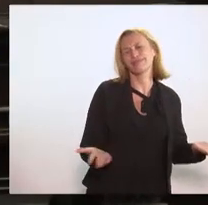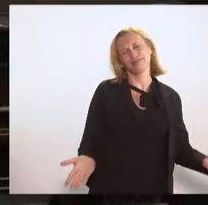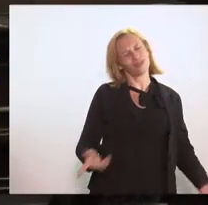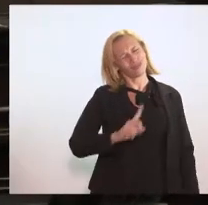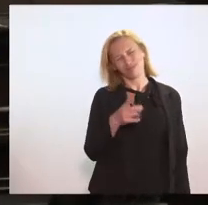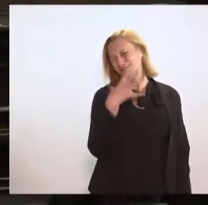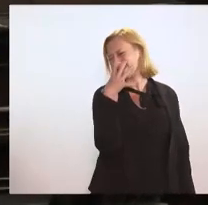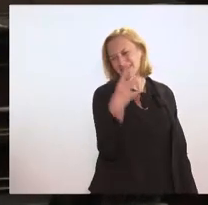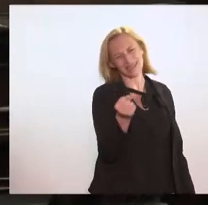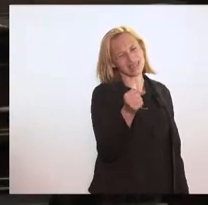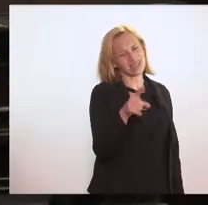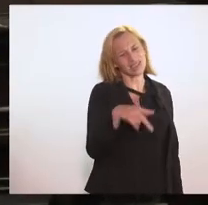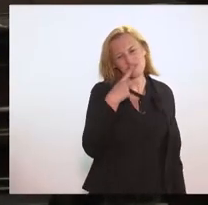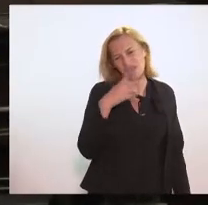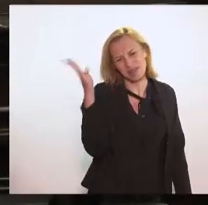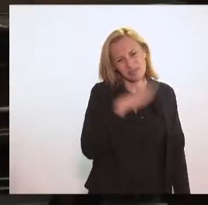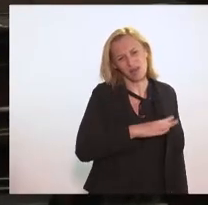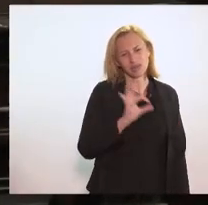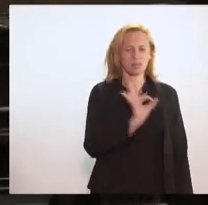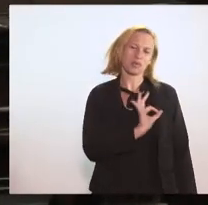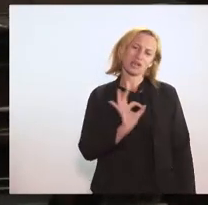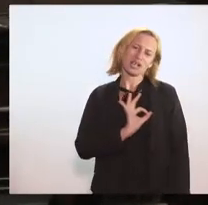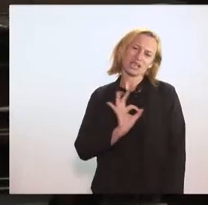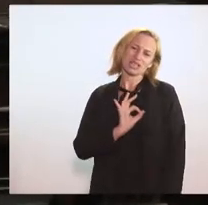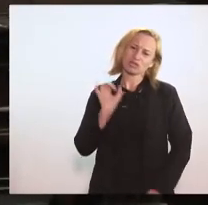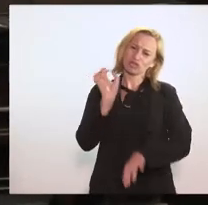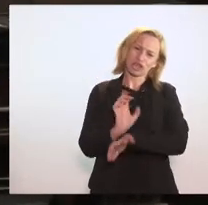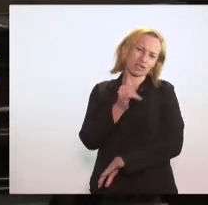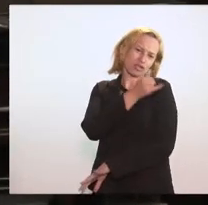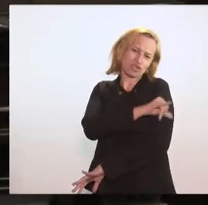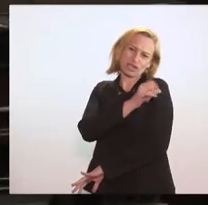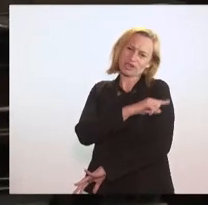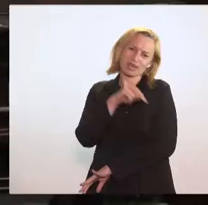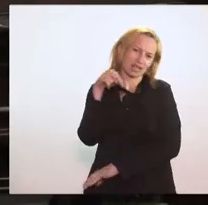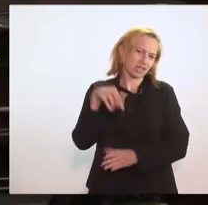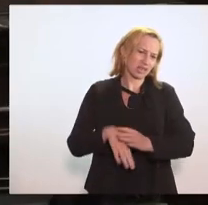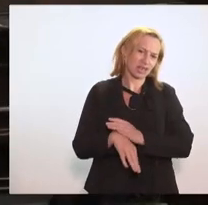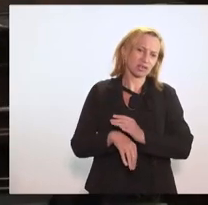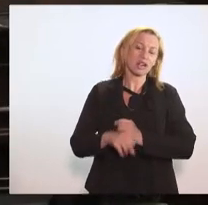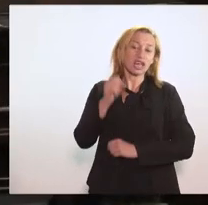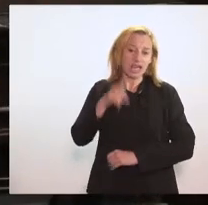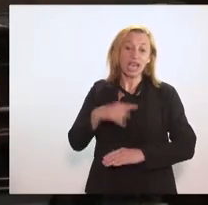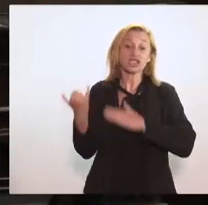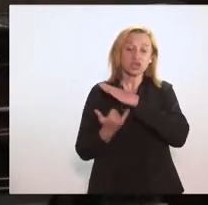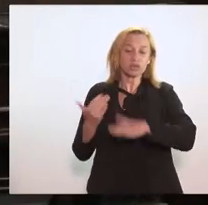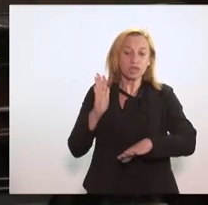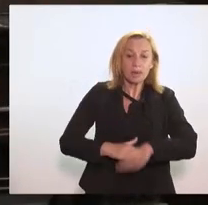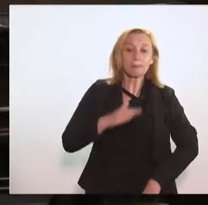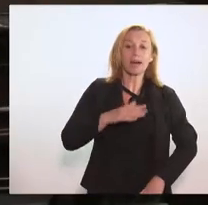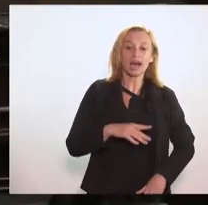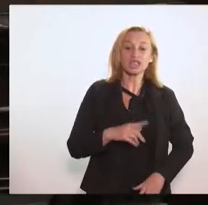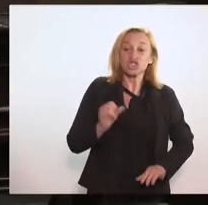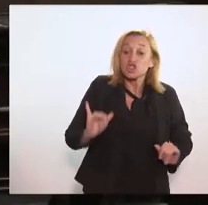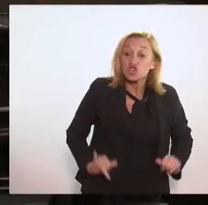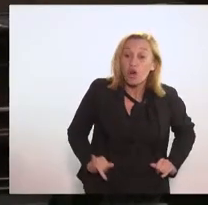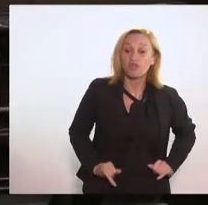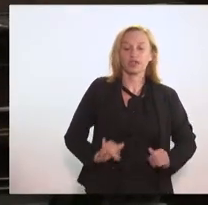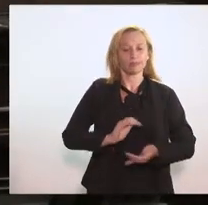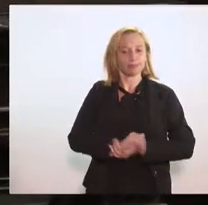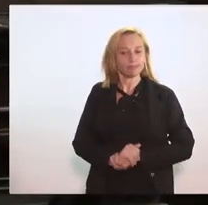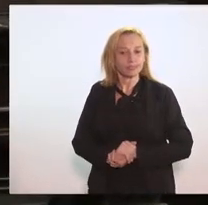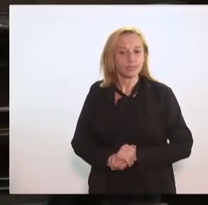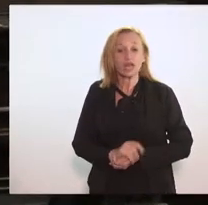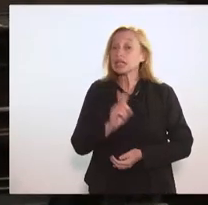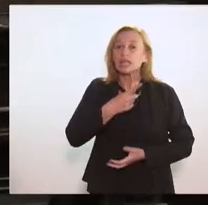vou admitir que falei mal da Polícia Militar do Estado do Rio de Janeiro aqui dentro que é a instituição que mais porta na carne